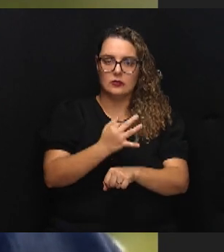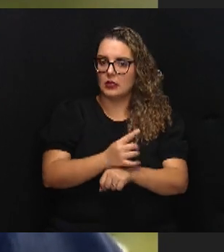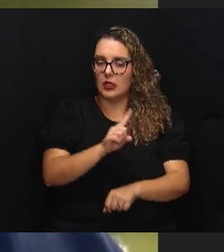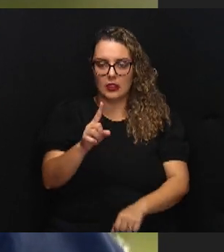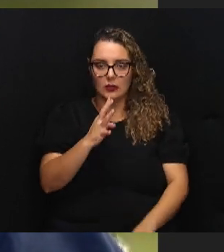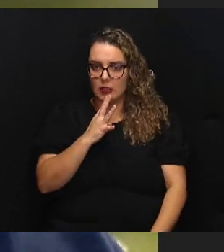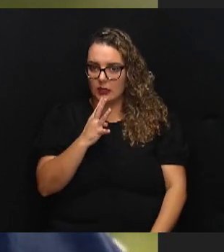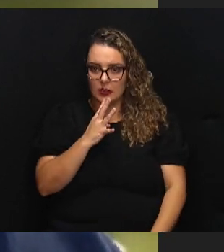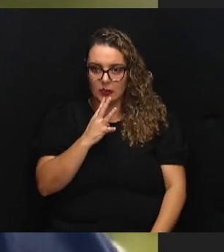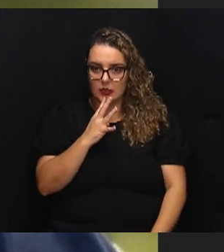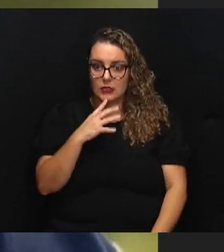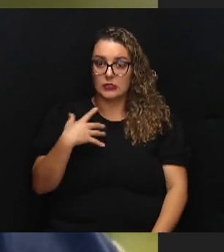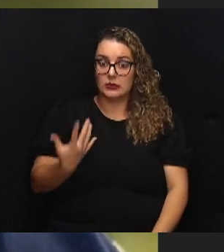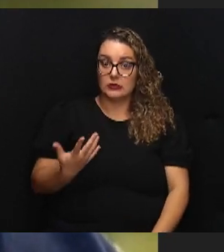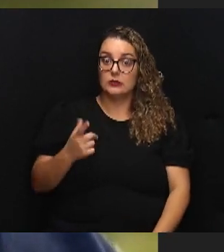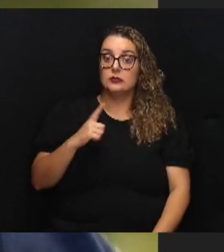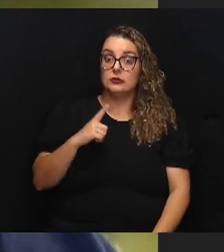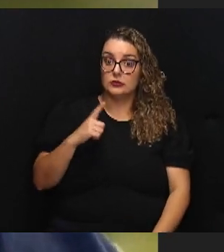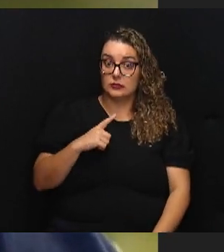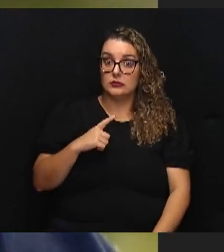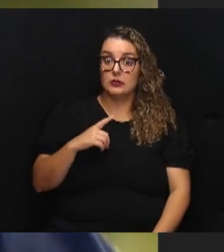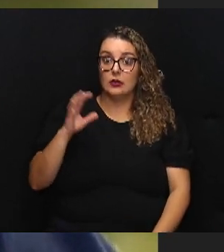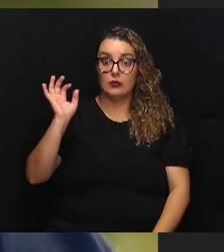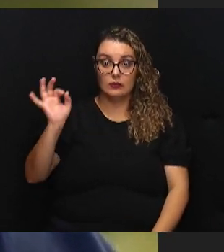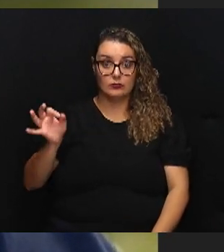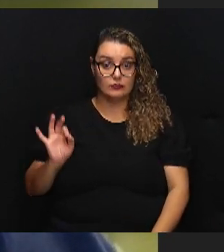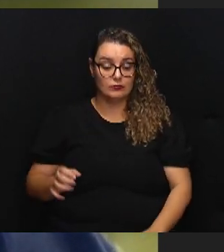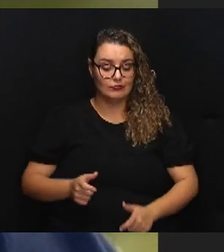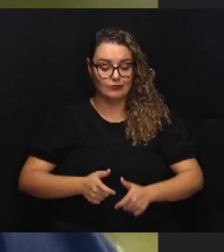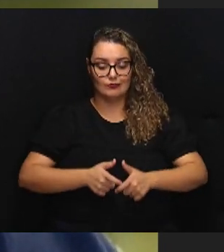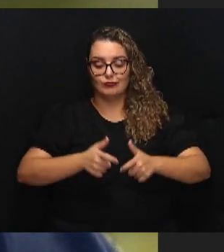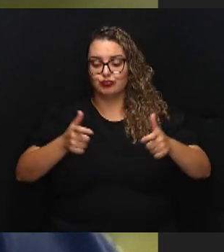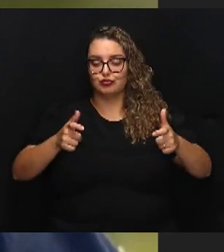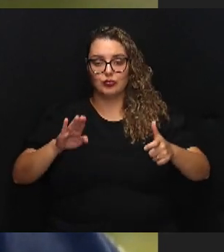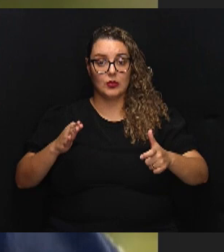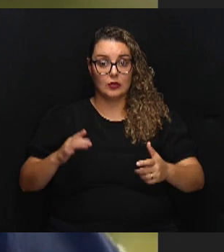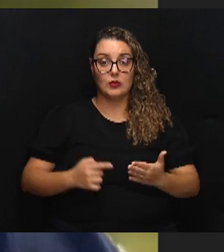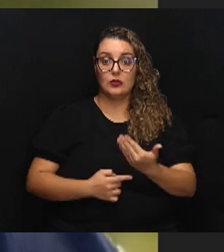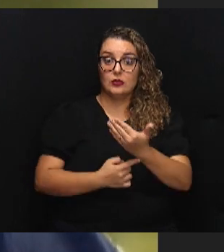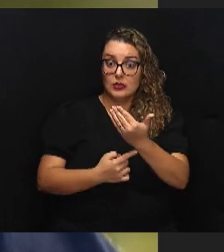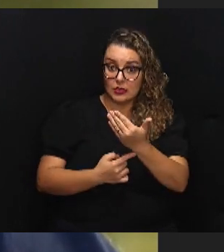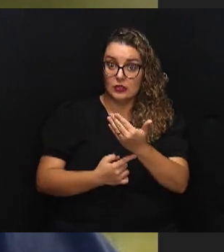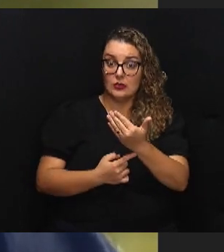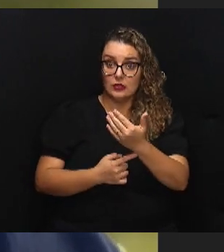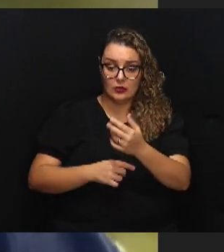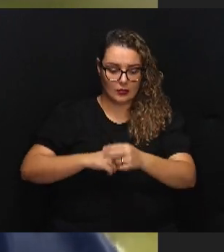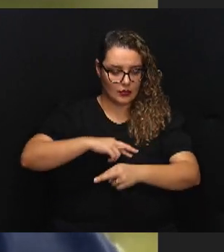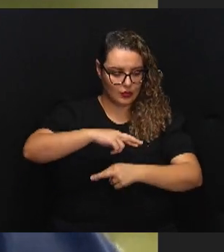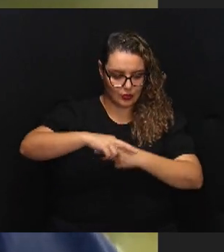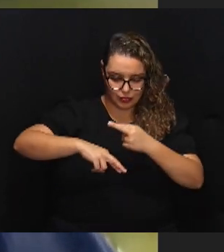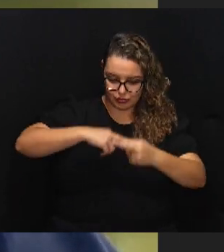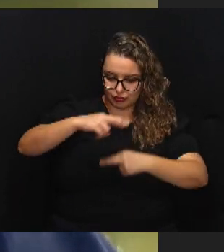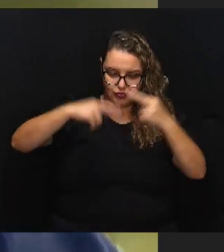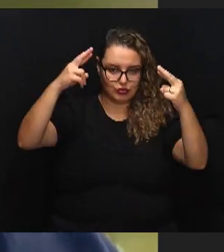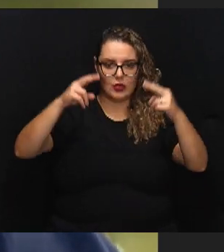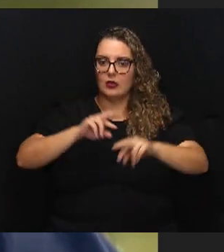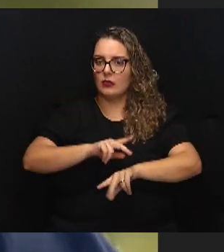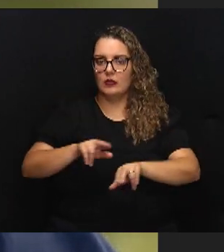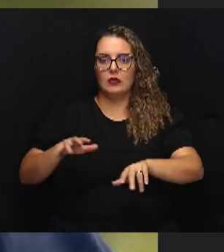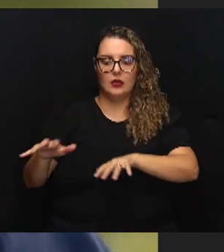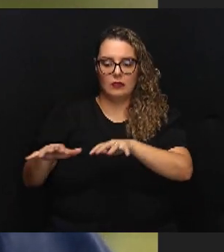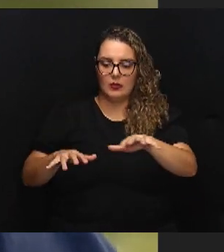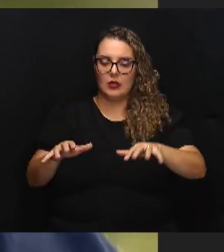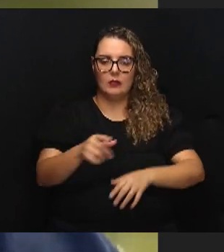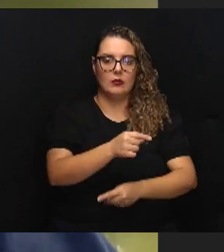desconhecida. Então existe um potencial biotecnológico de revolucionar vários setores econômicos.